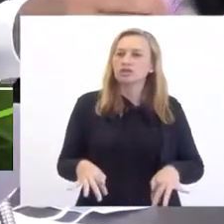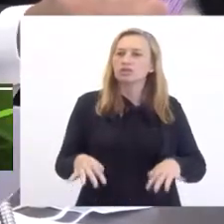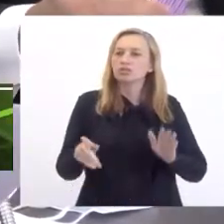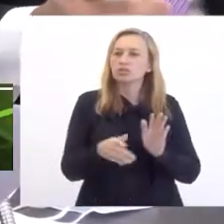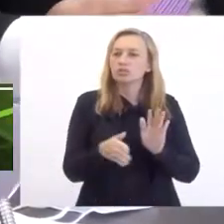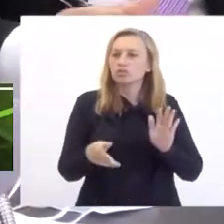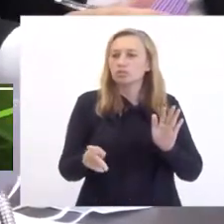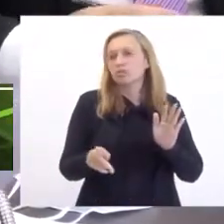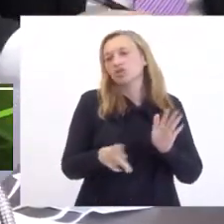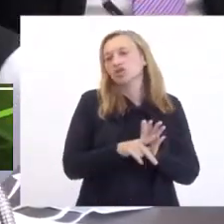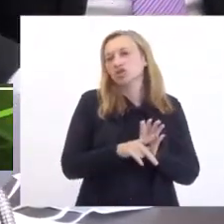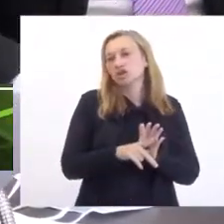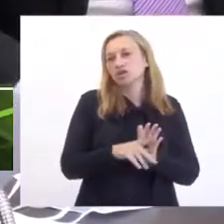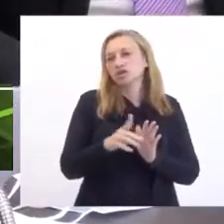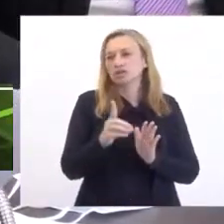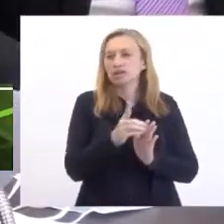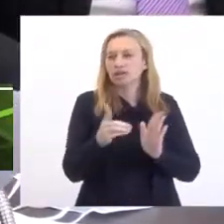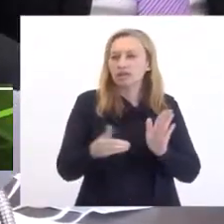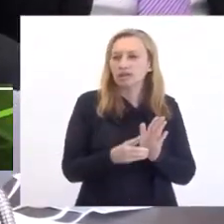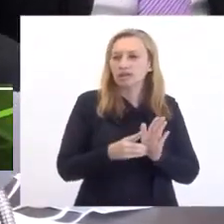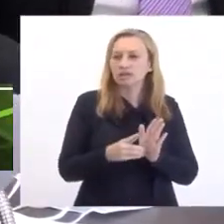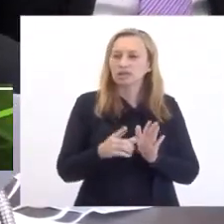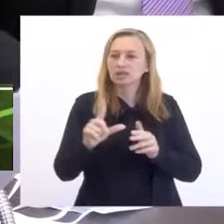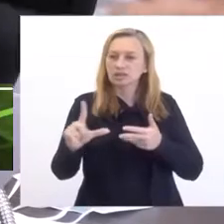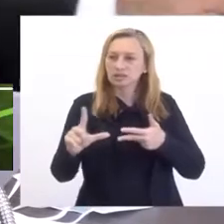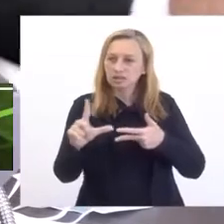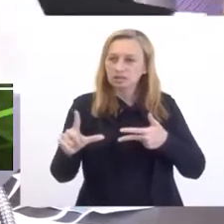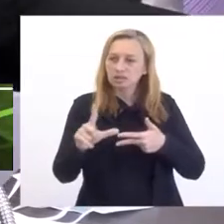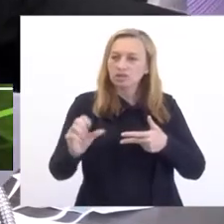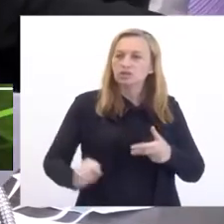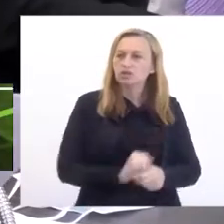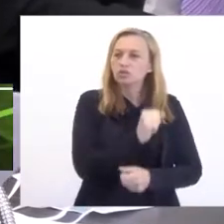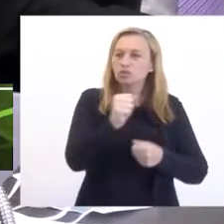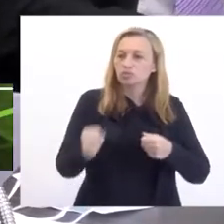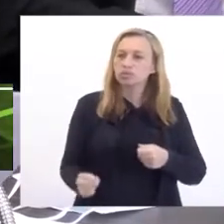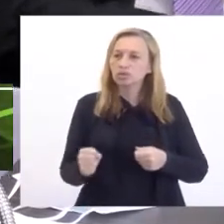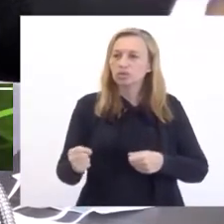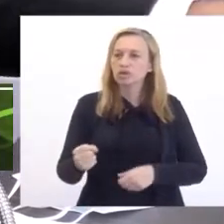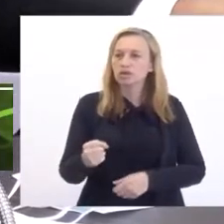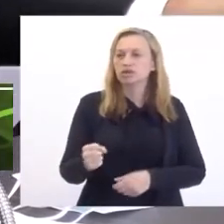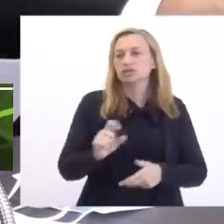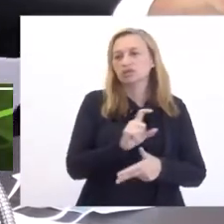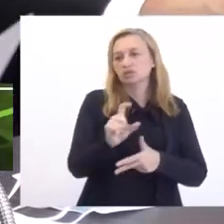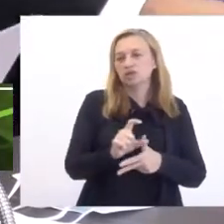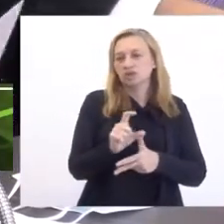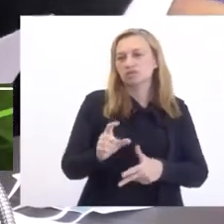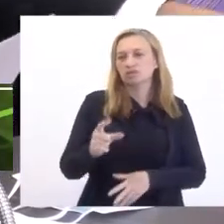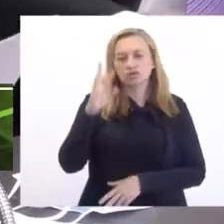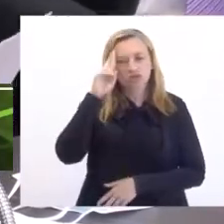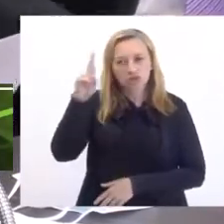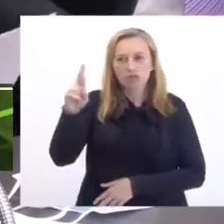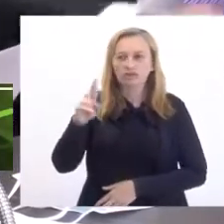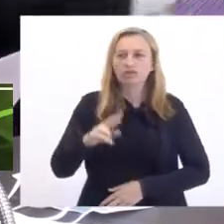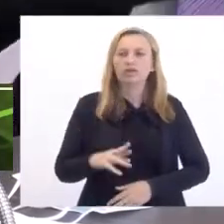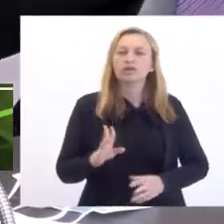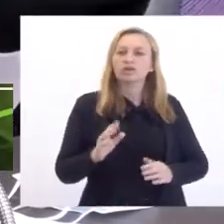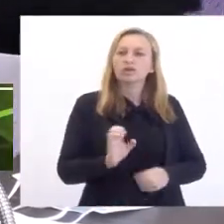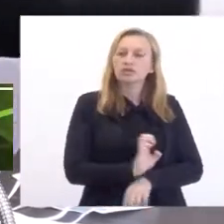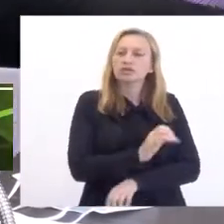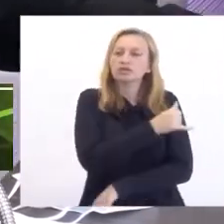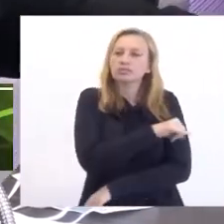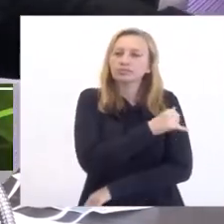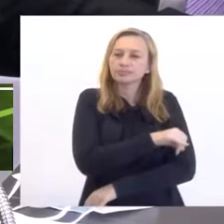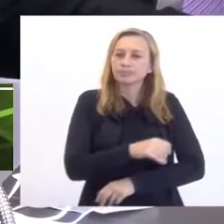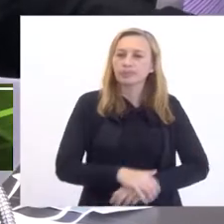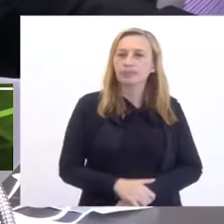legislativo para que a aprovação das contas de gestão dos chefes do Poder Executivo do Estado do Rio de Janeiro é referente ao